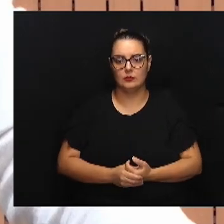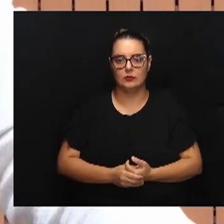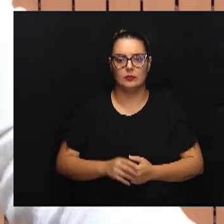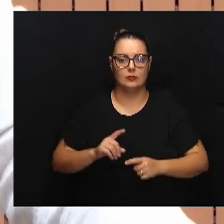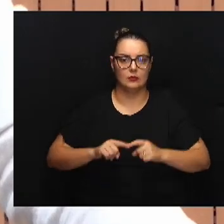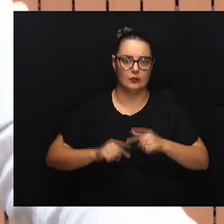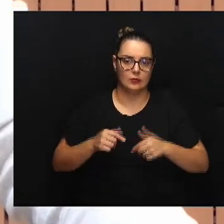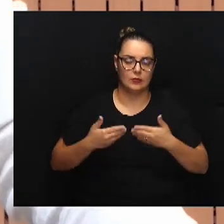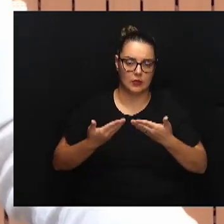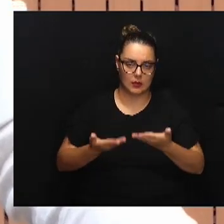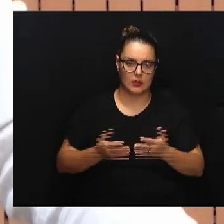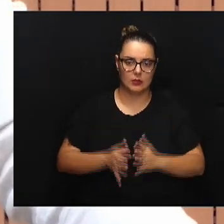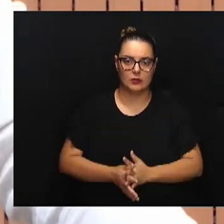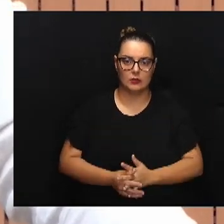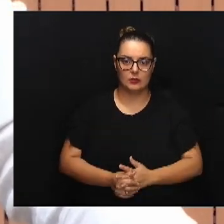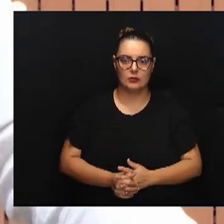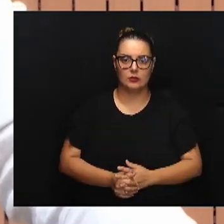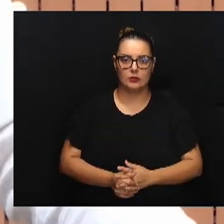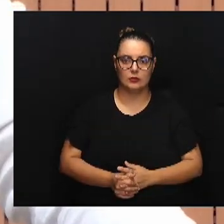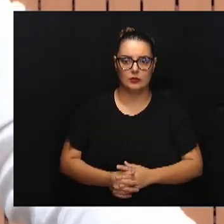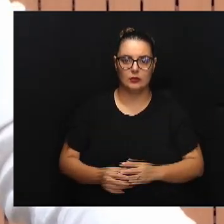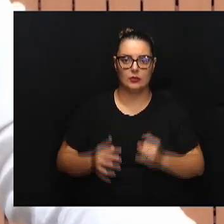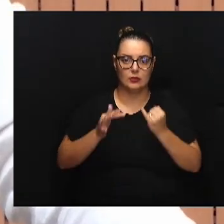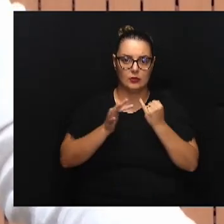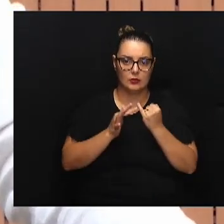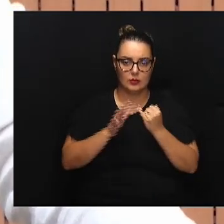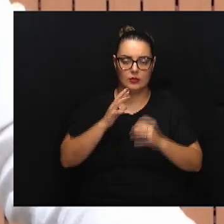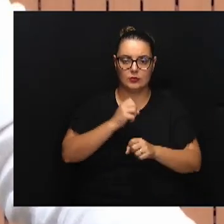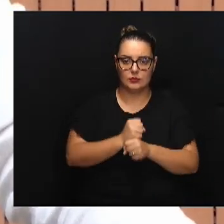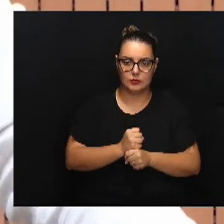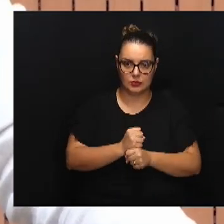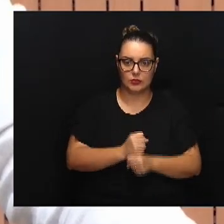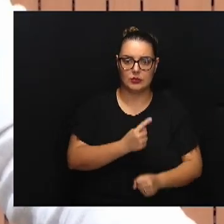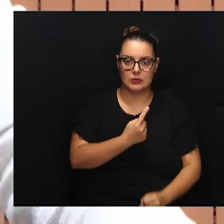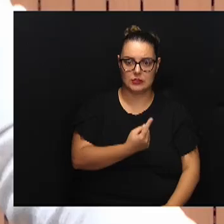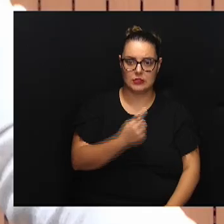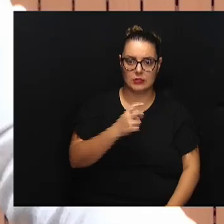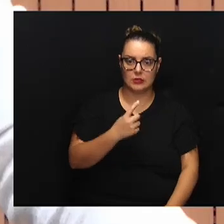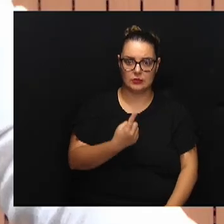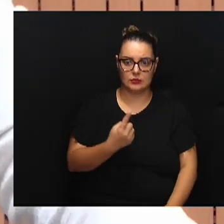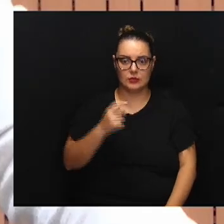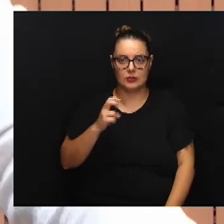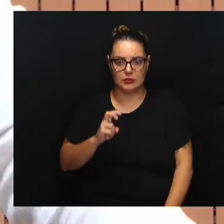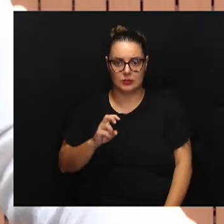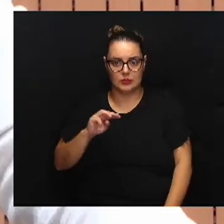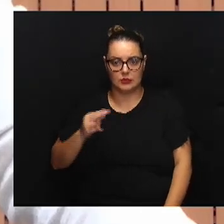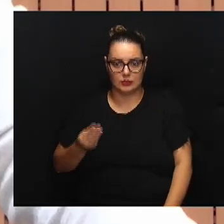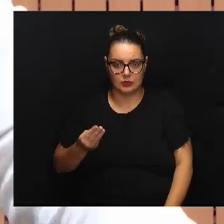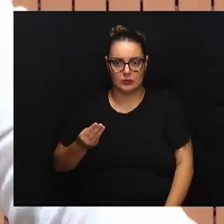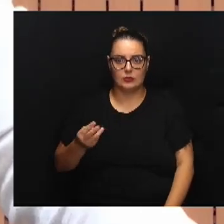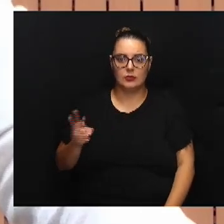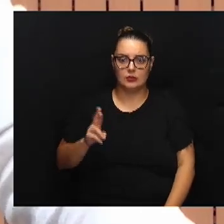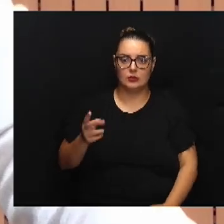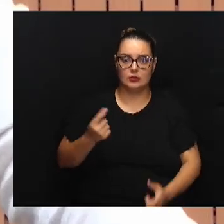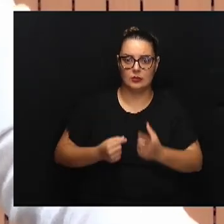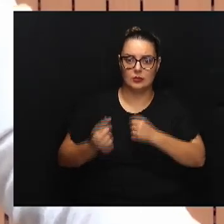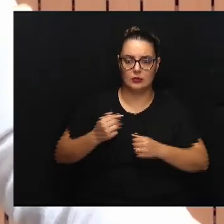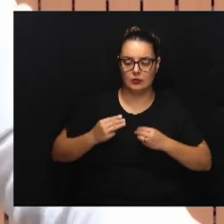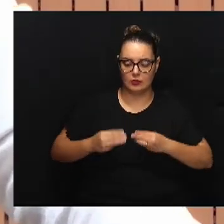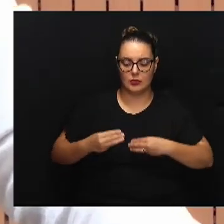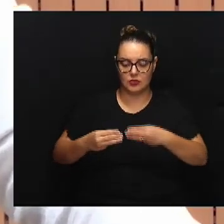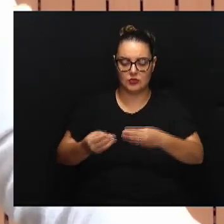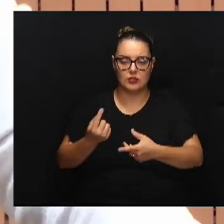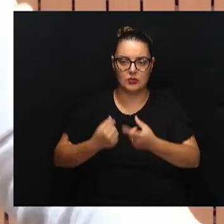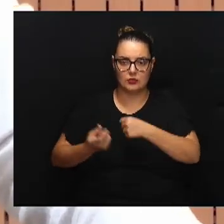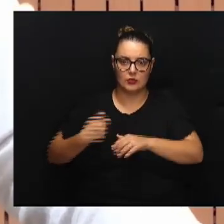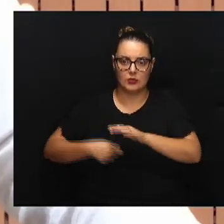material para os institutos. No total, são 115 milhões, né, de reais que o Ministério da Educação está investindo nesse